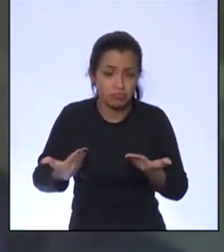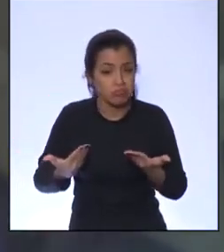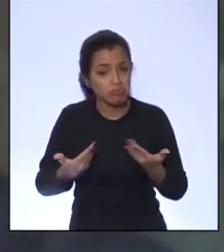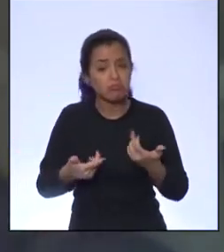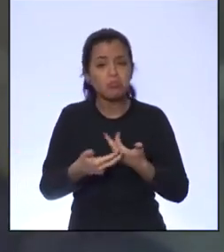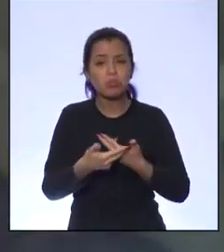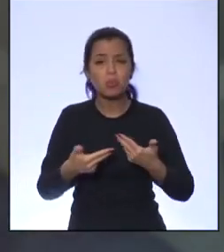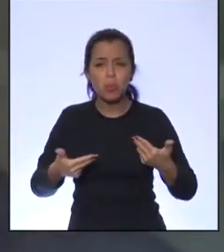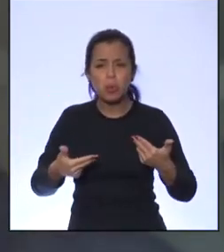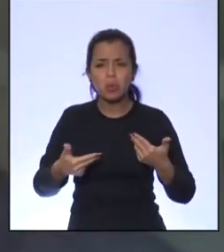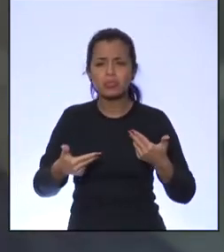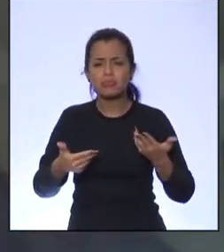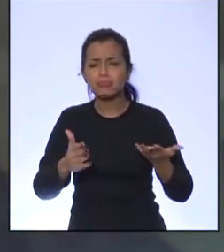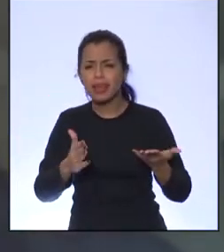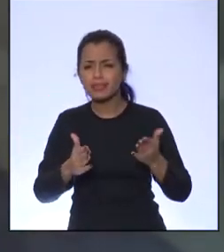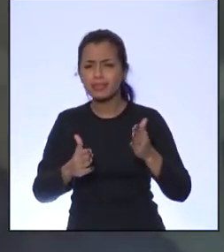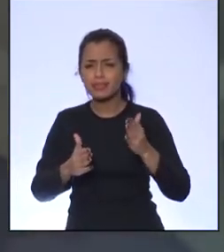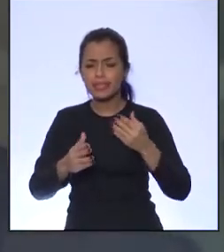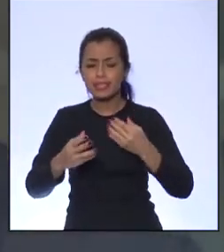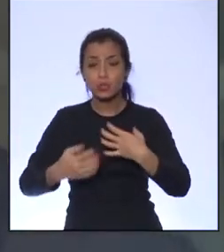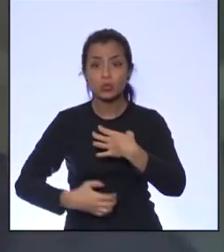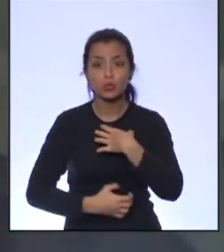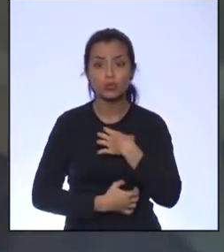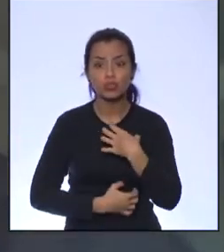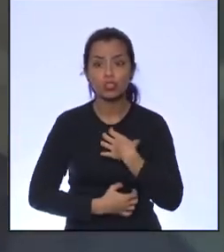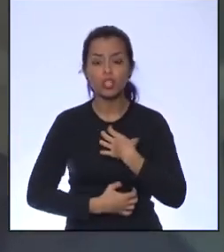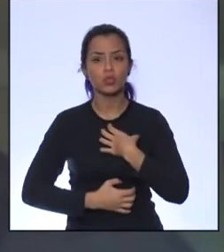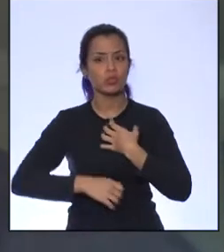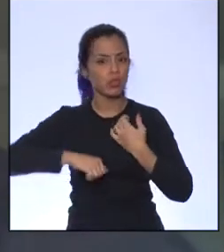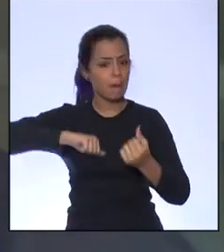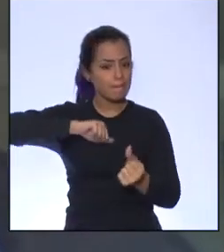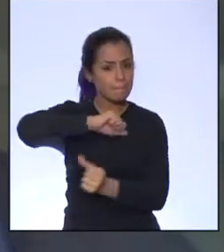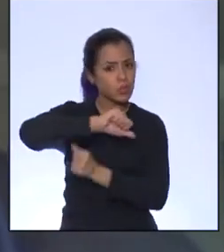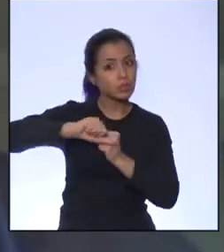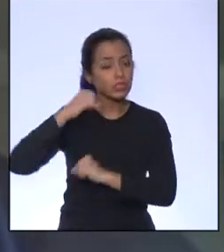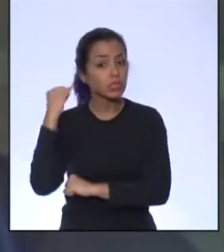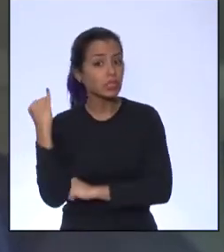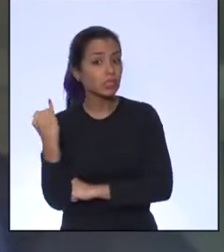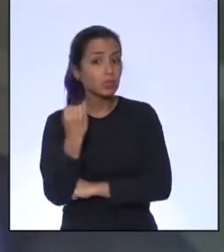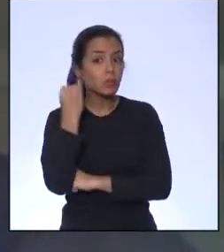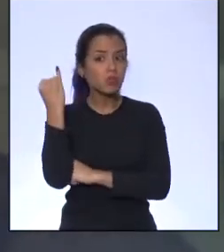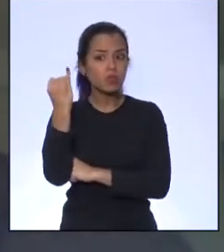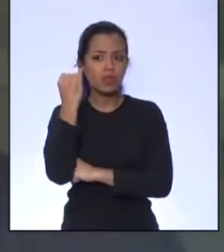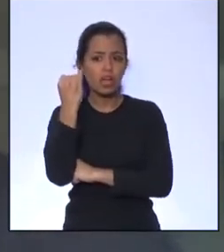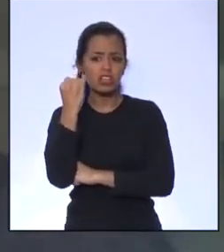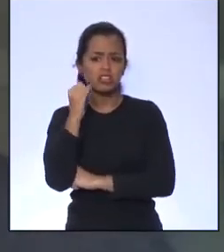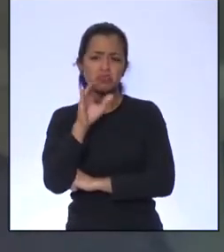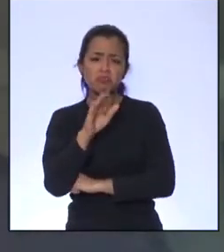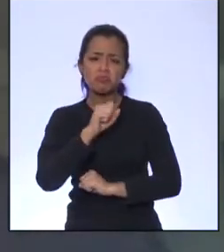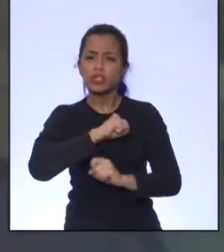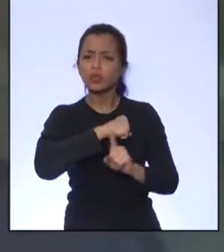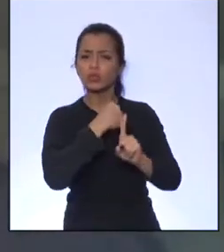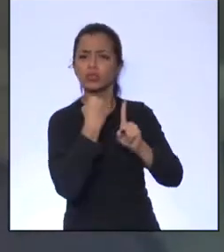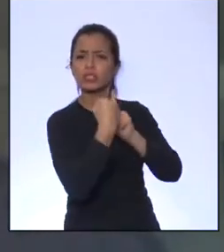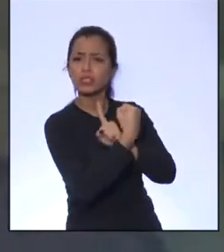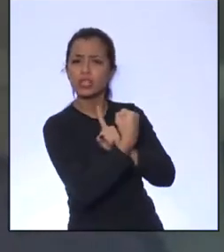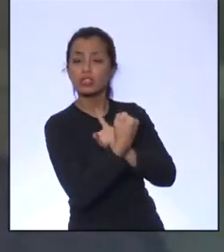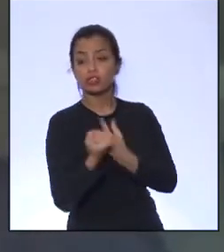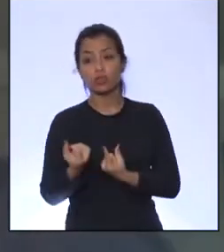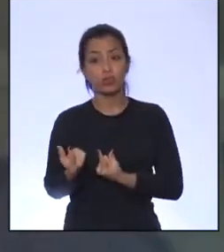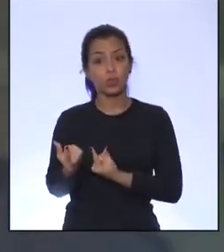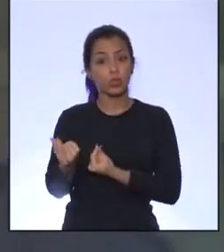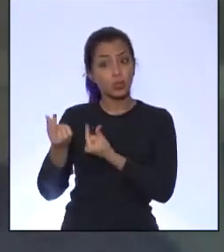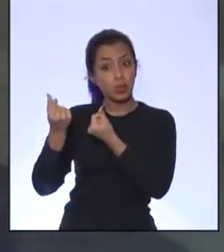alguma maneira, provocou mudanças importantes no campo social, no campo econômico.